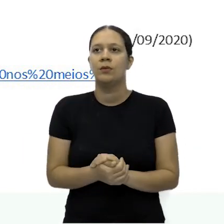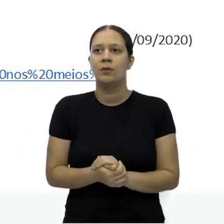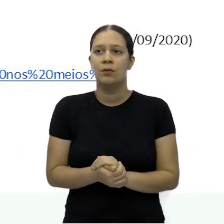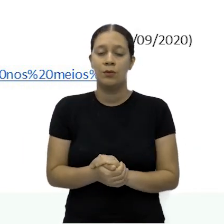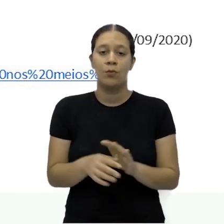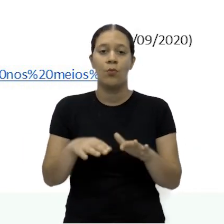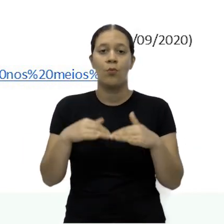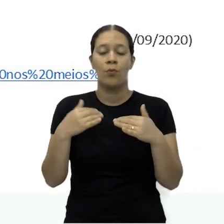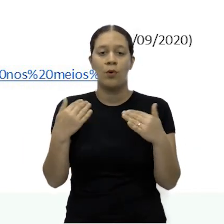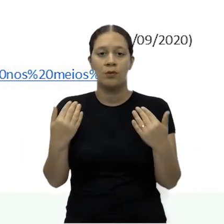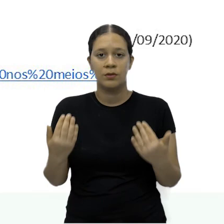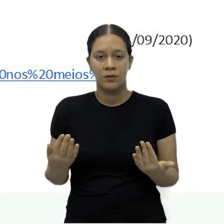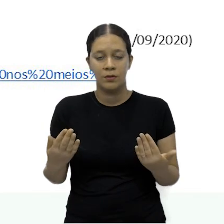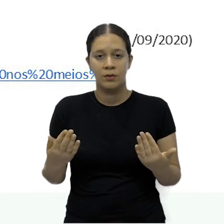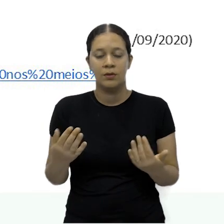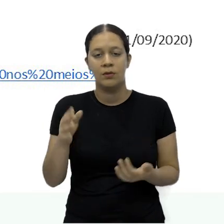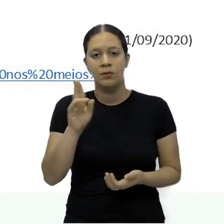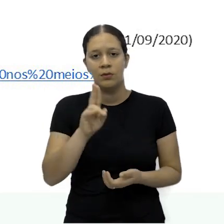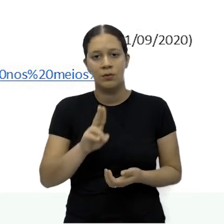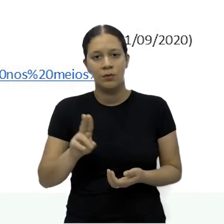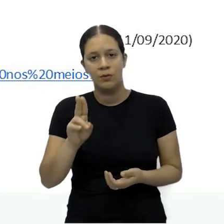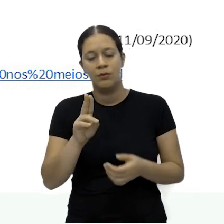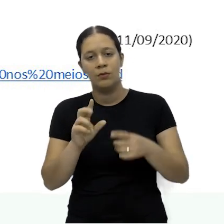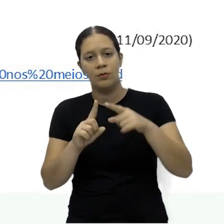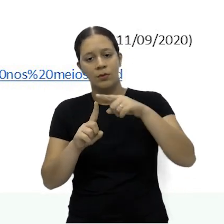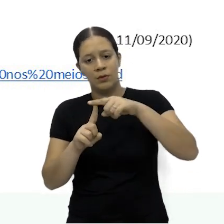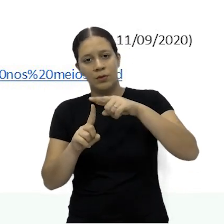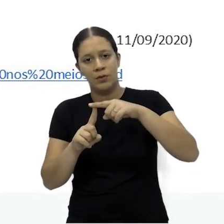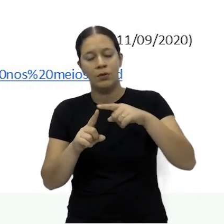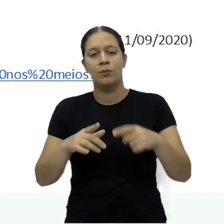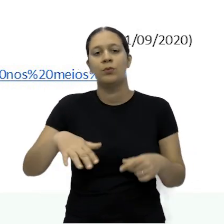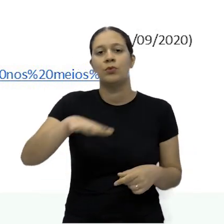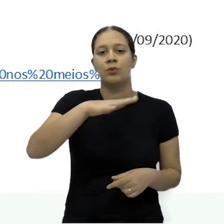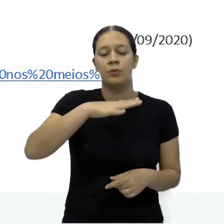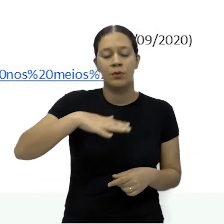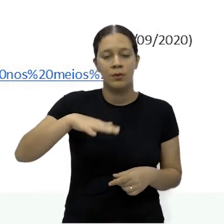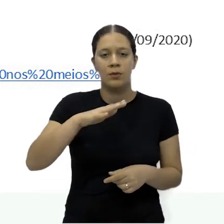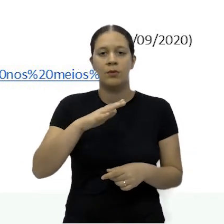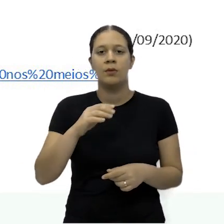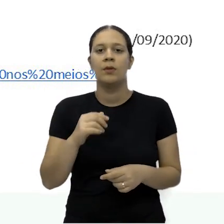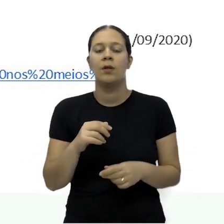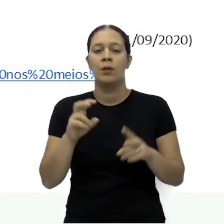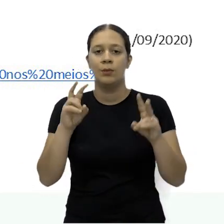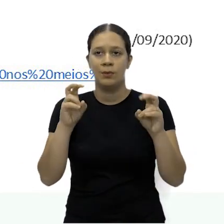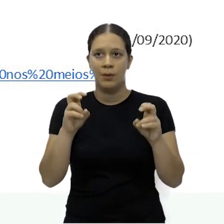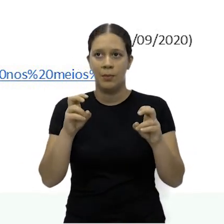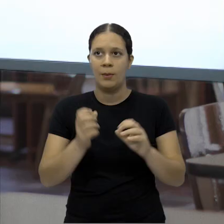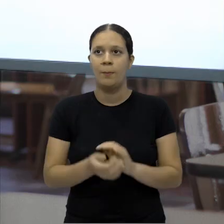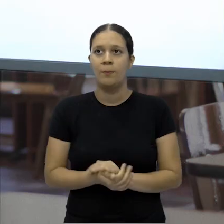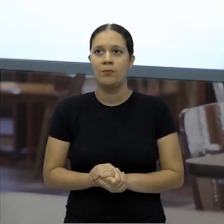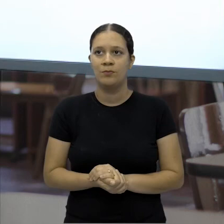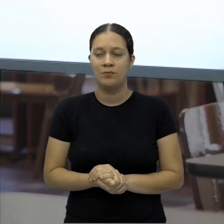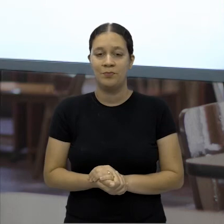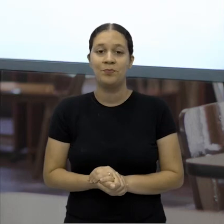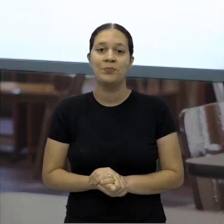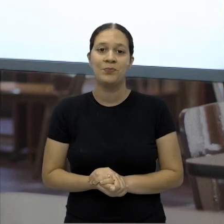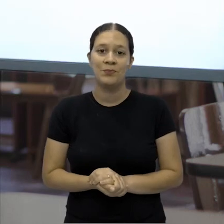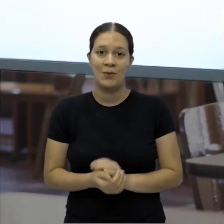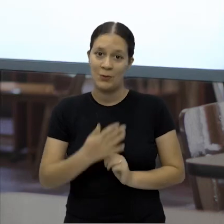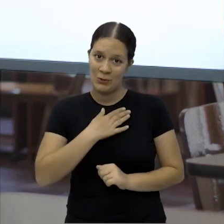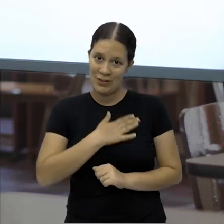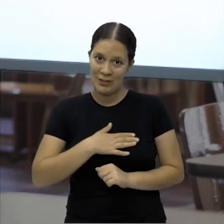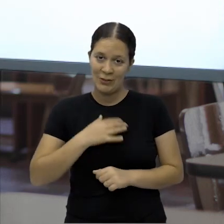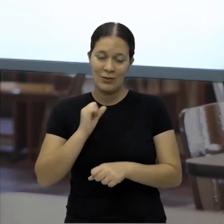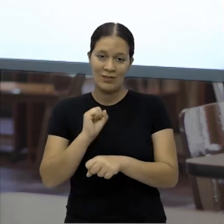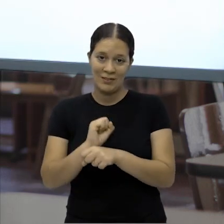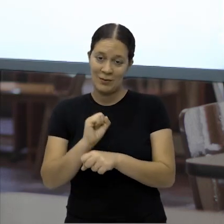tecnológicas, na qual estão destinadas a um tipo de público mais geral e não especializado no tema que aborda. E